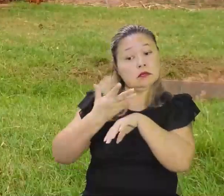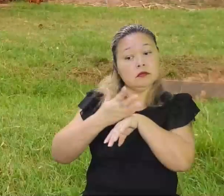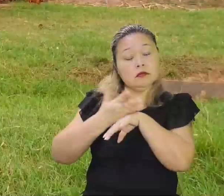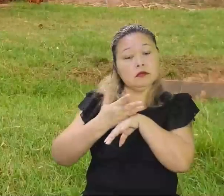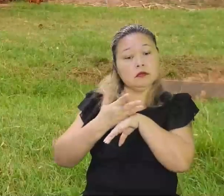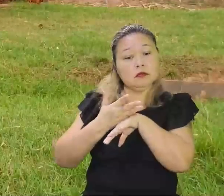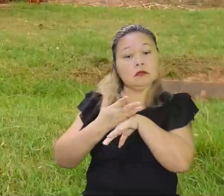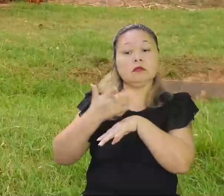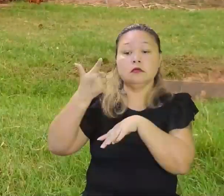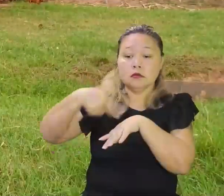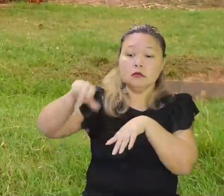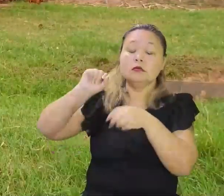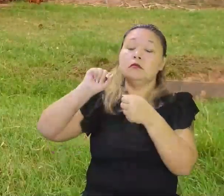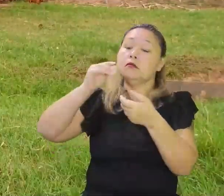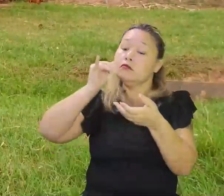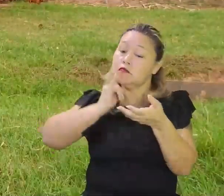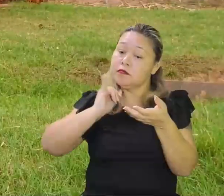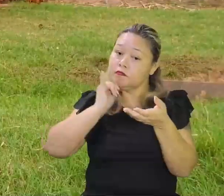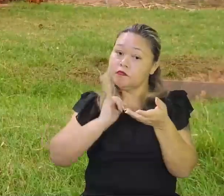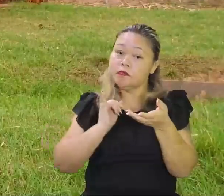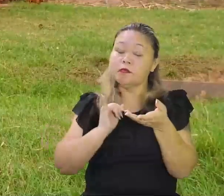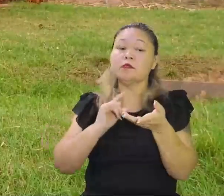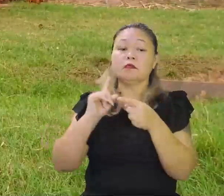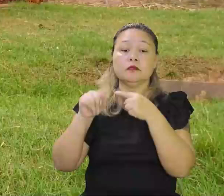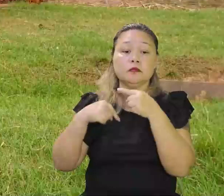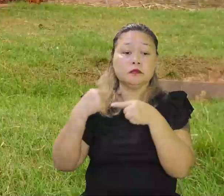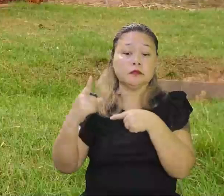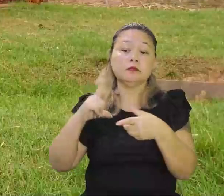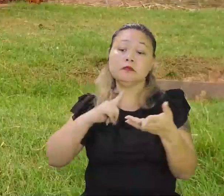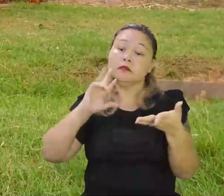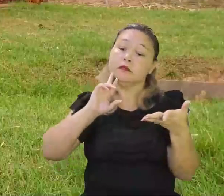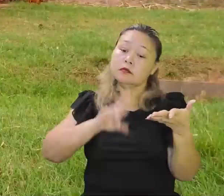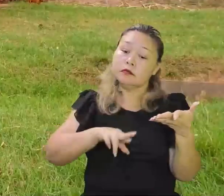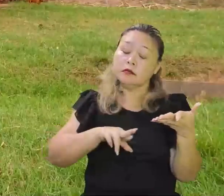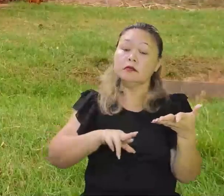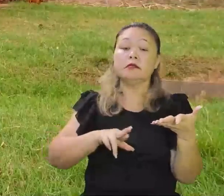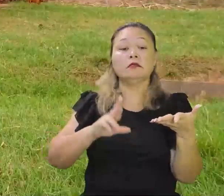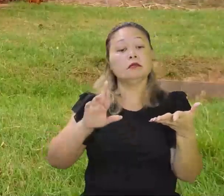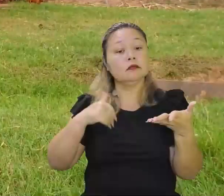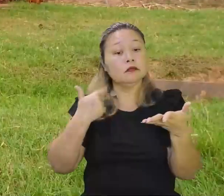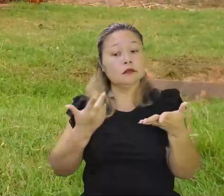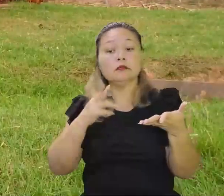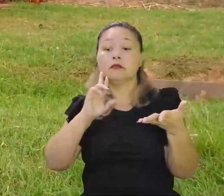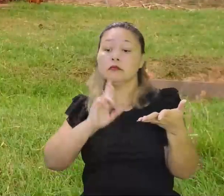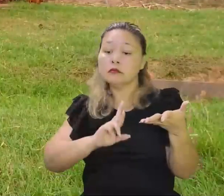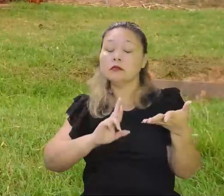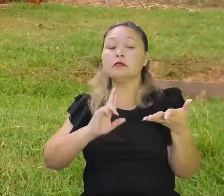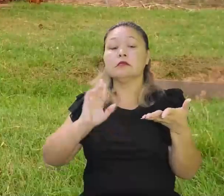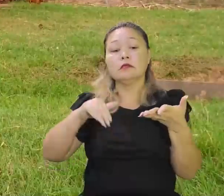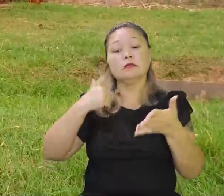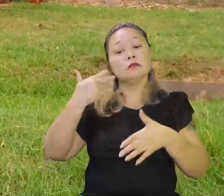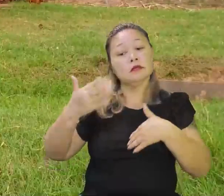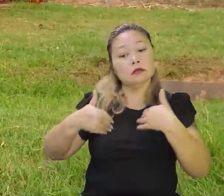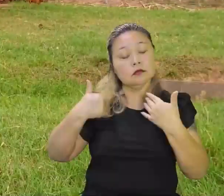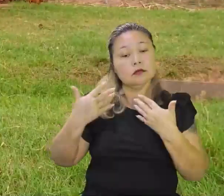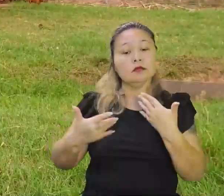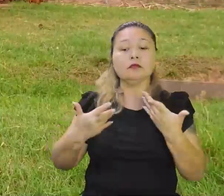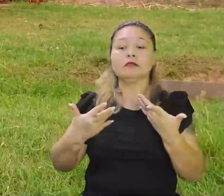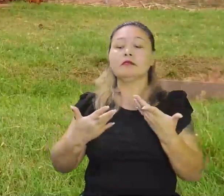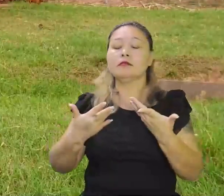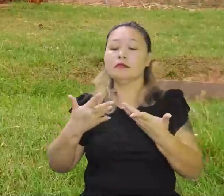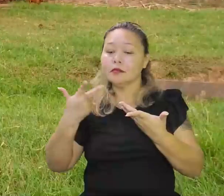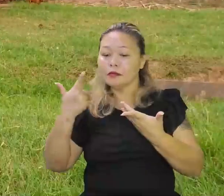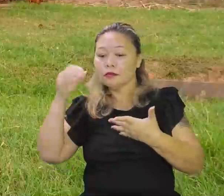vocês refazerem os exemplos, né, porque aí vocês têm as respostas aqui já. Então, refaçam os exemplos que aí você vai pegando o jeito